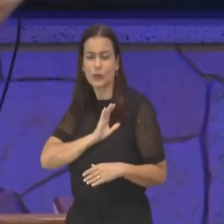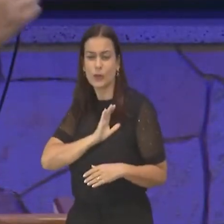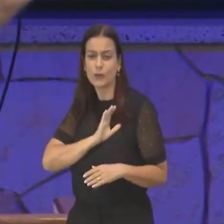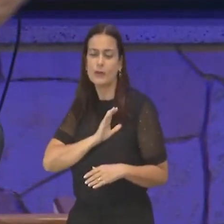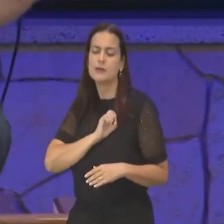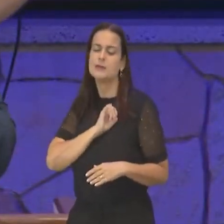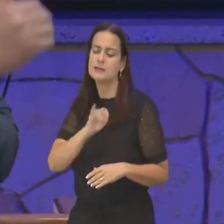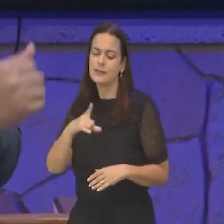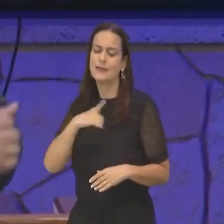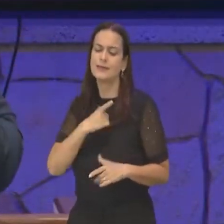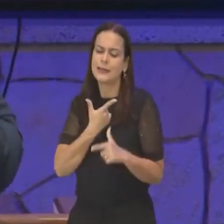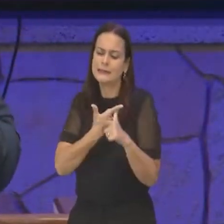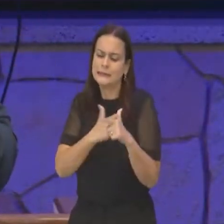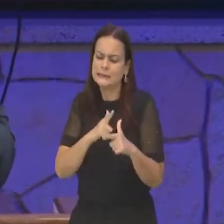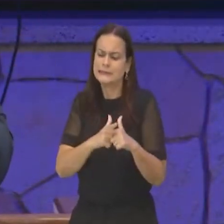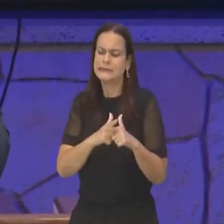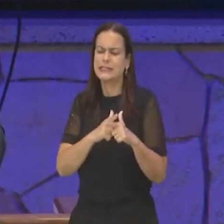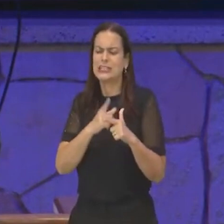da adversidade.